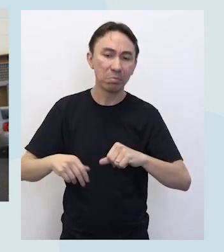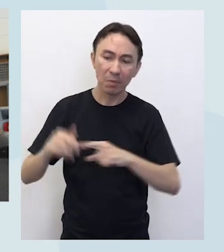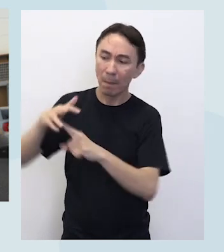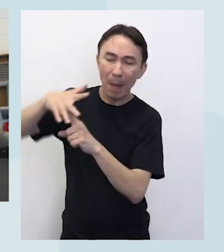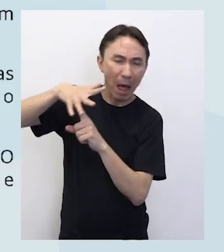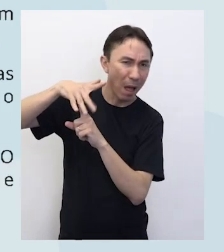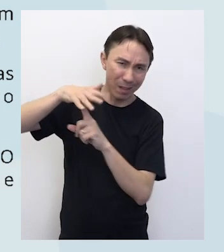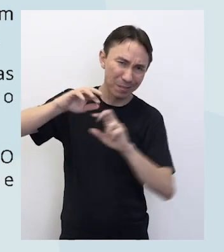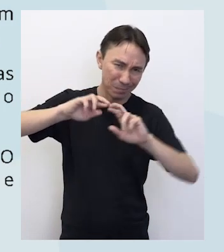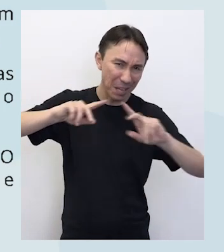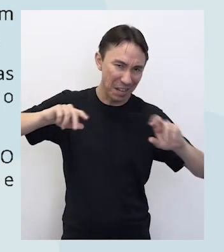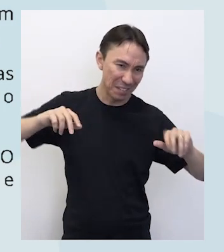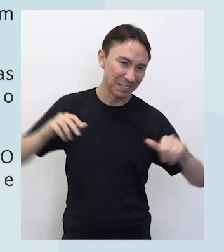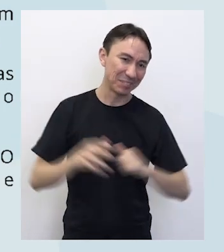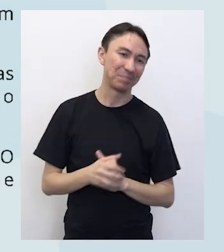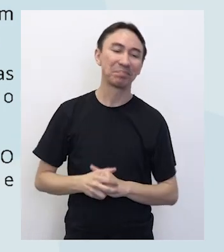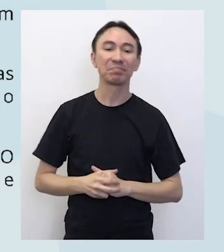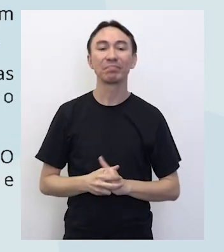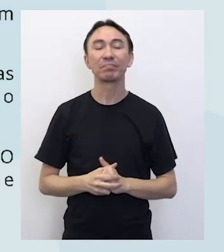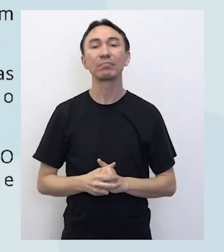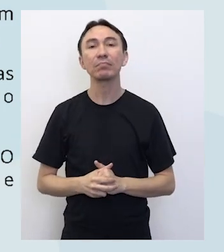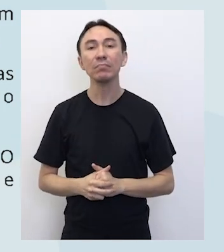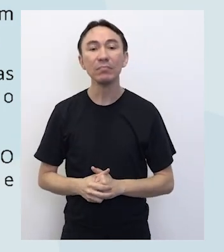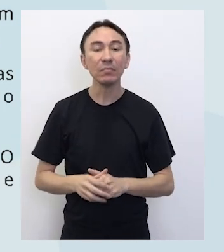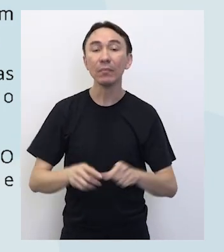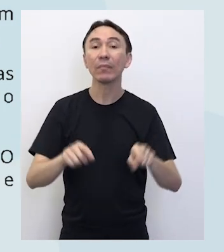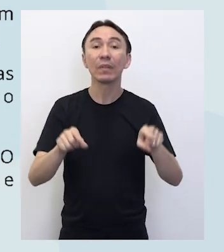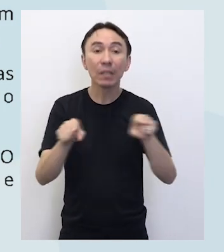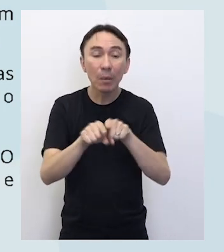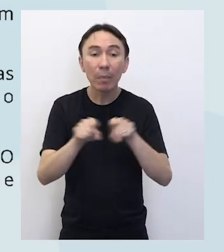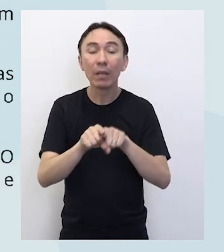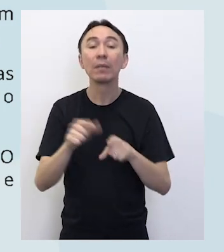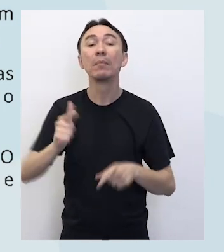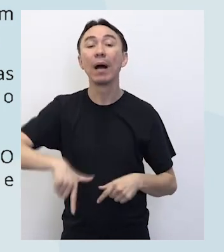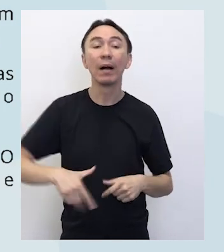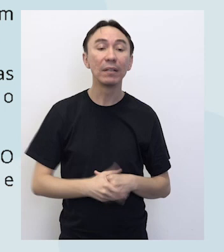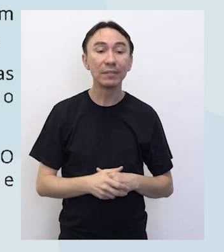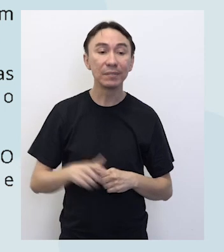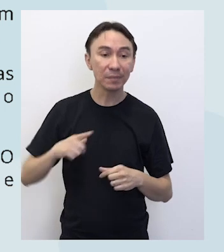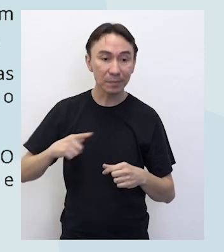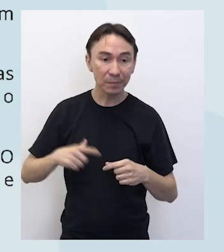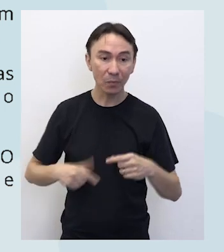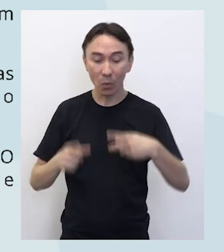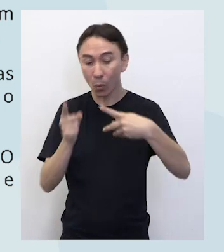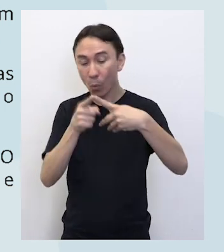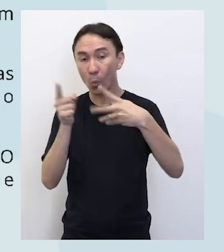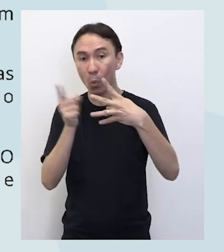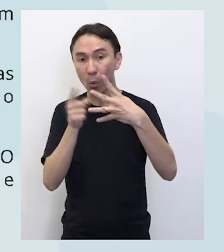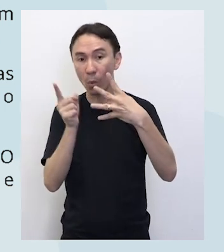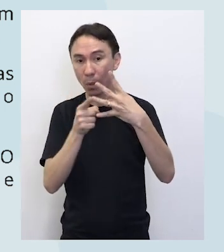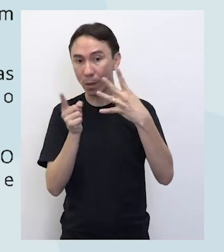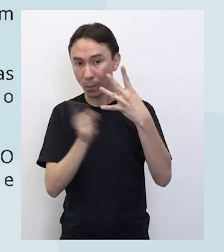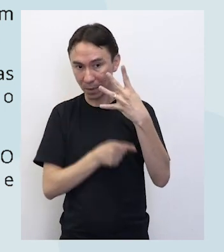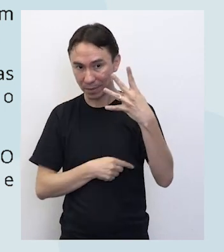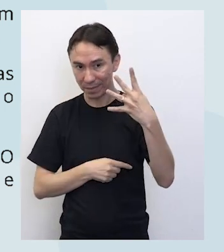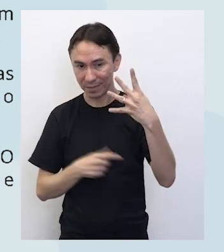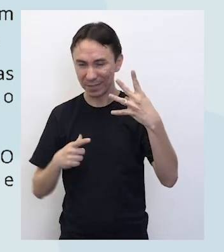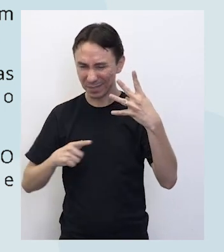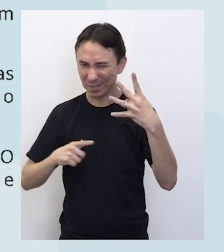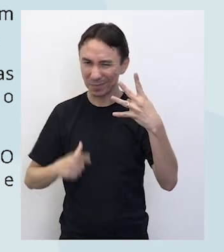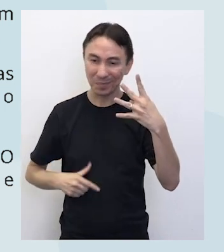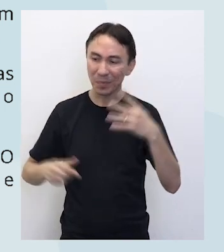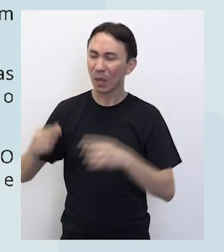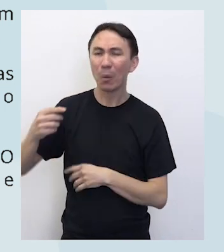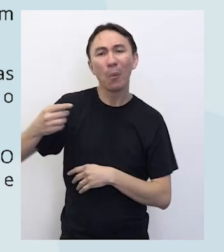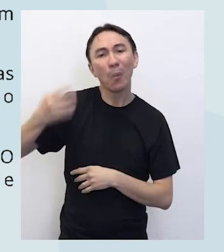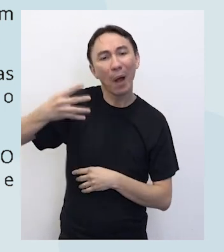tá certo? E nós temos aí 4 tipos aí diferentes de quarta parede. A quarta parede